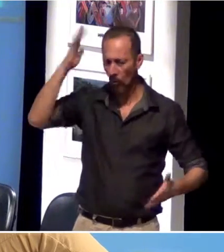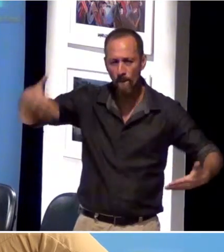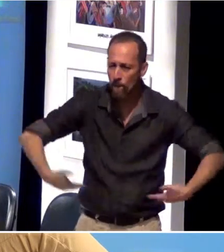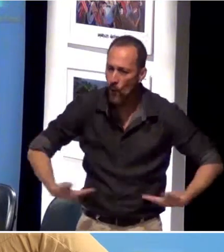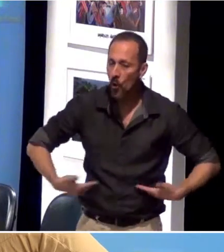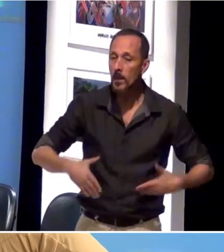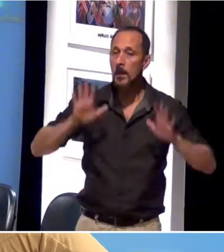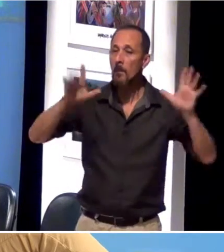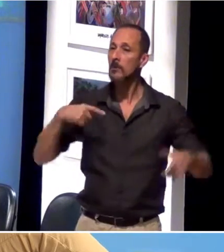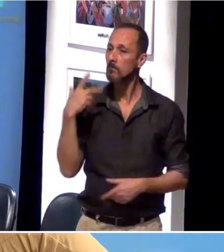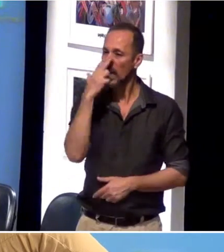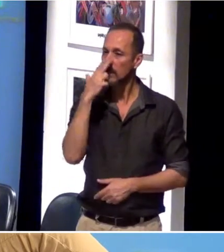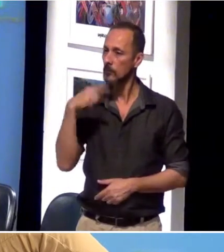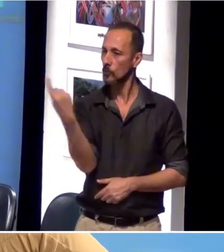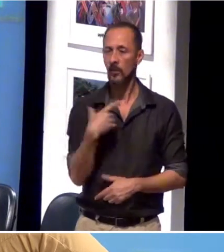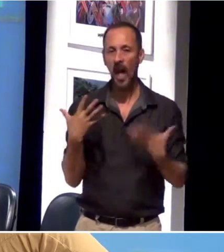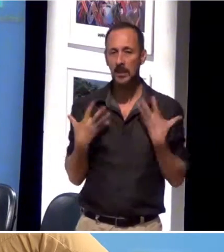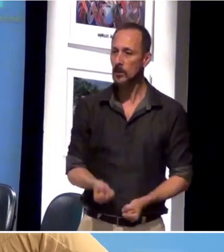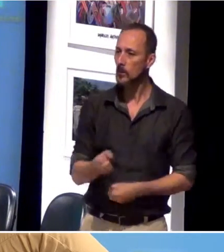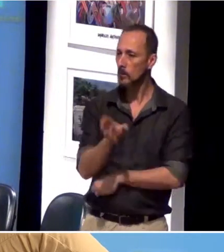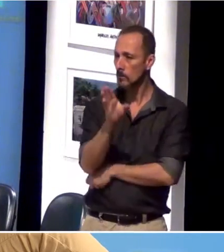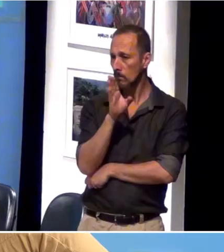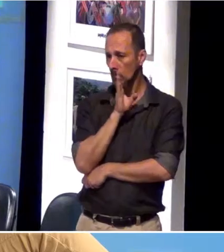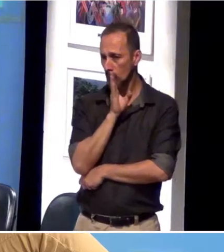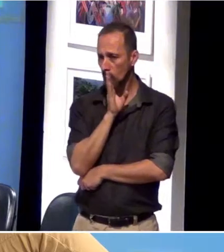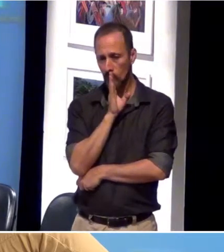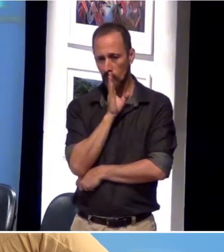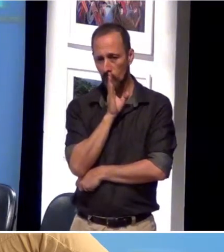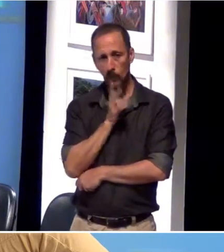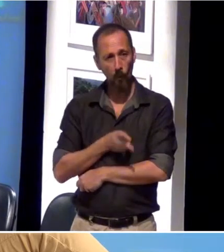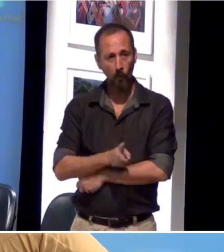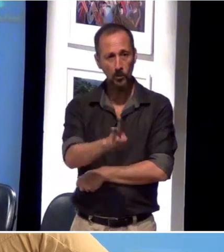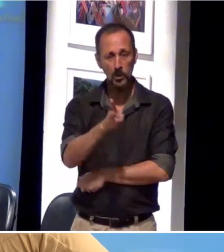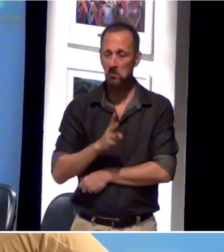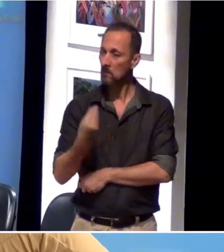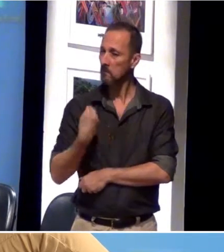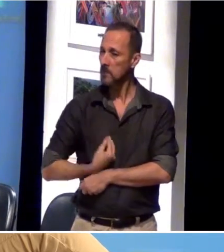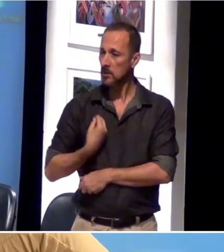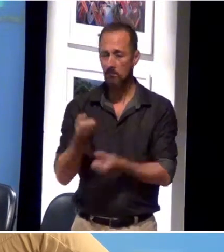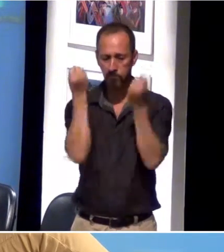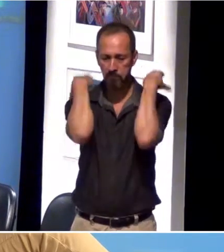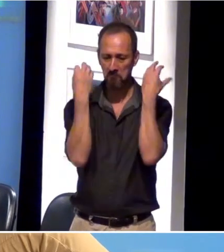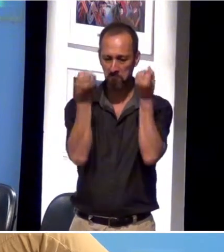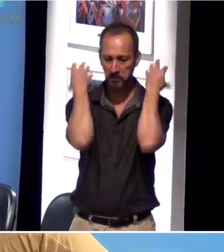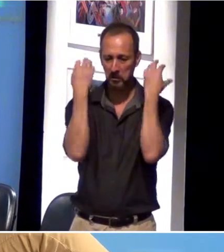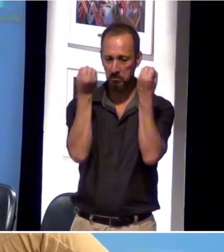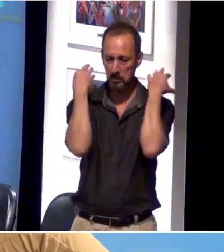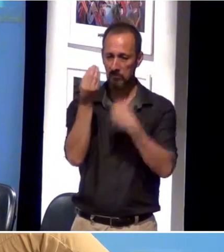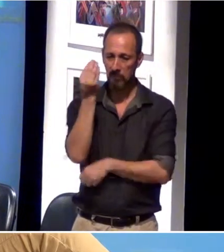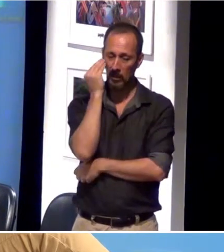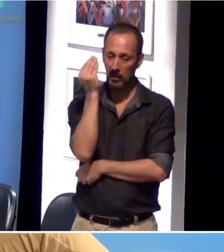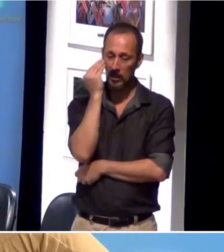algum modo, a gente aceita isso. De algum modo, continuamos as nossas vidas e